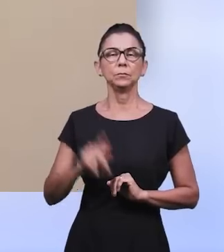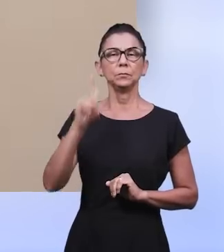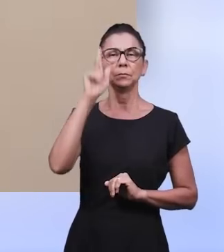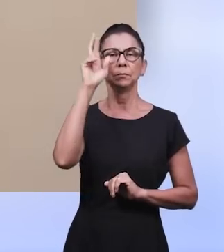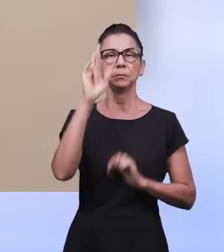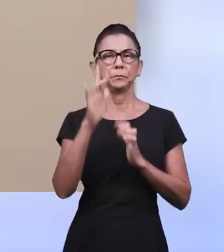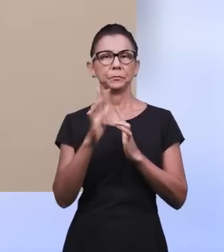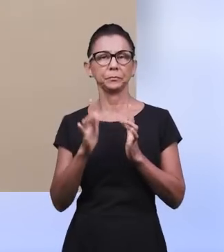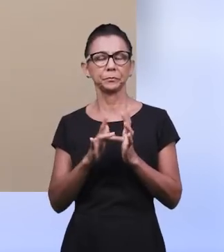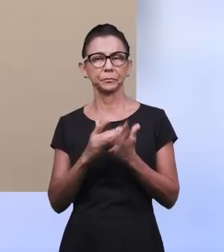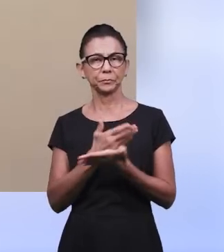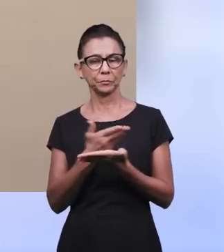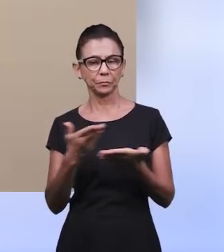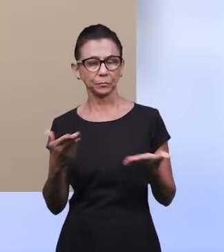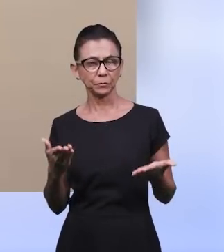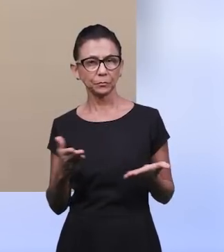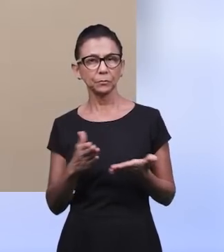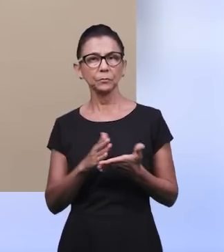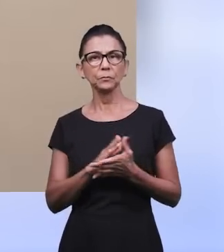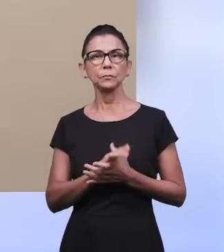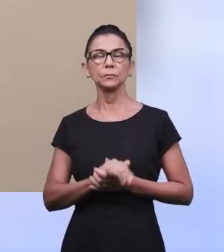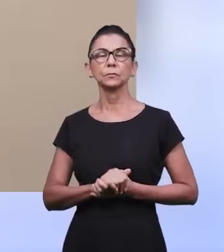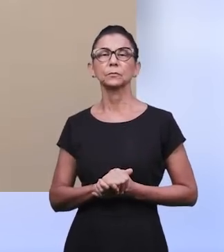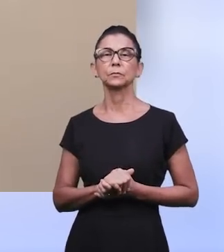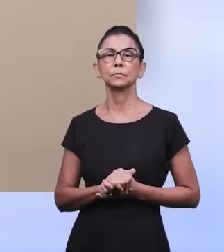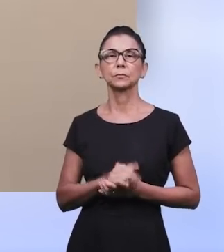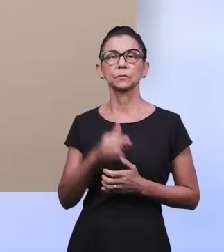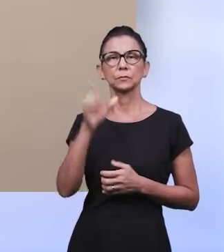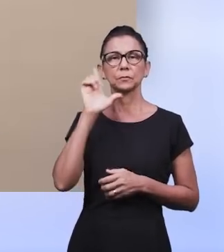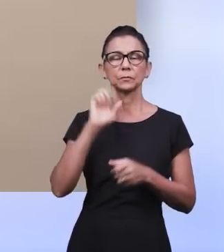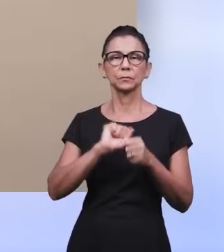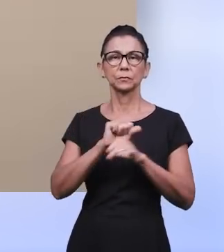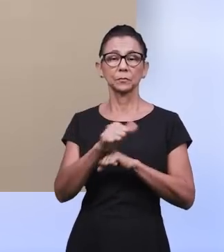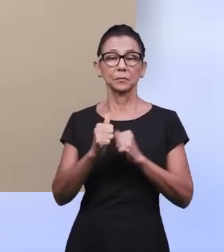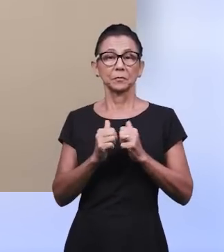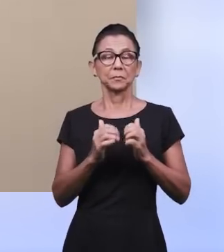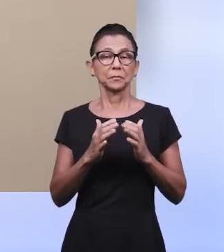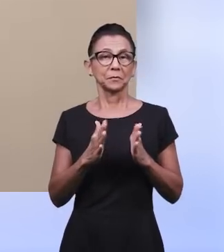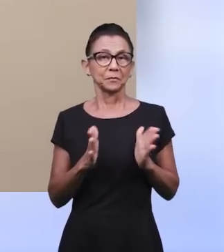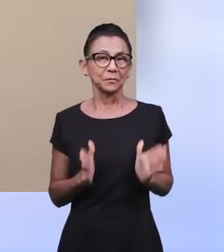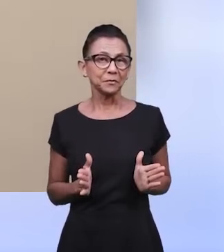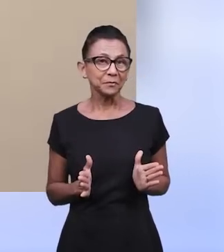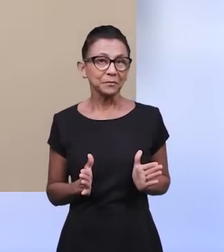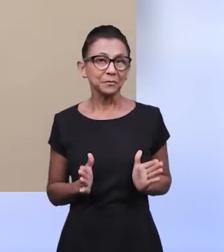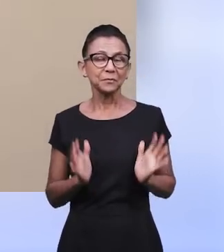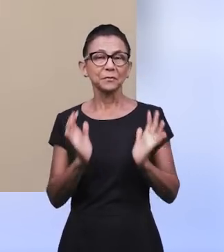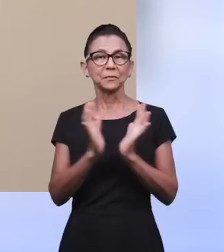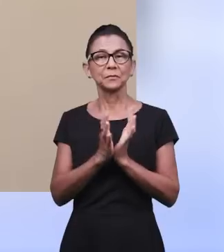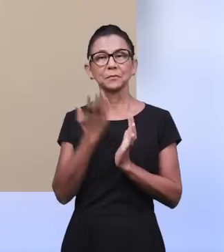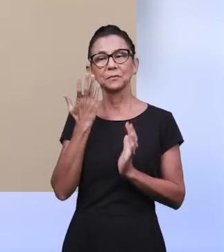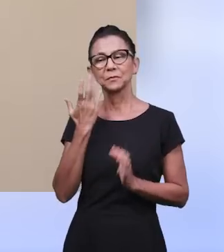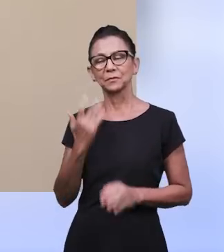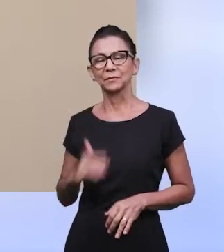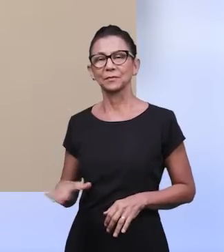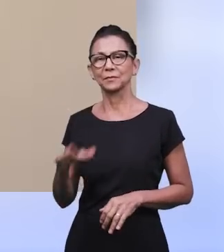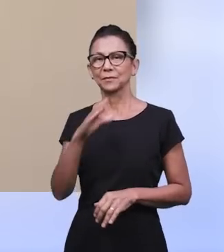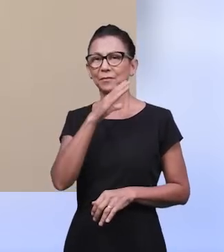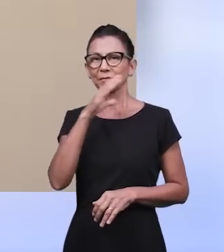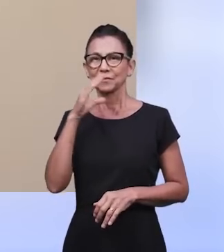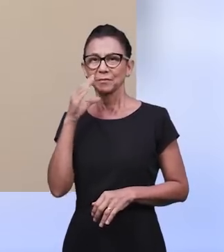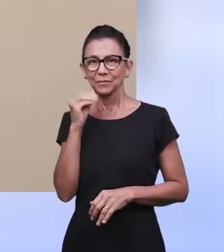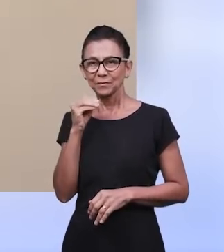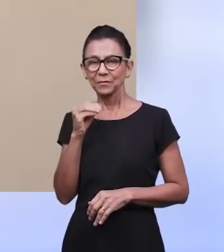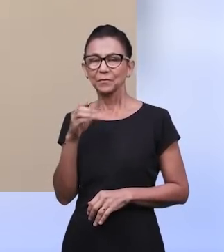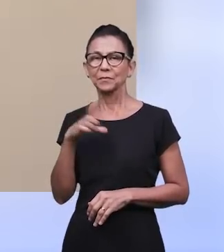paz do Senhor a todos os irmãos. Ontem tivemos um seminário para os principiantes, onde as nossas crianças, intermediários e